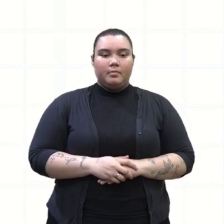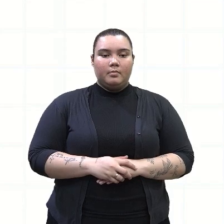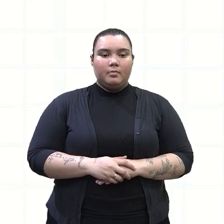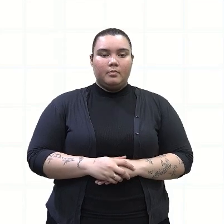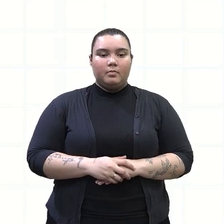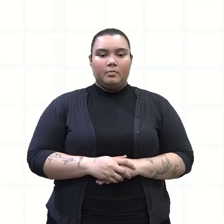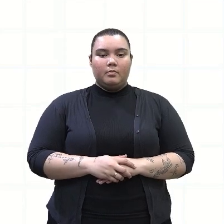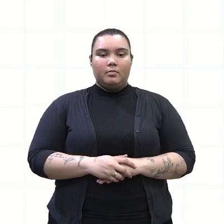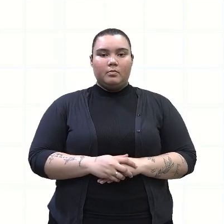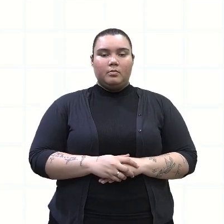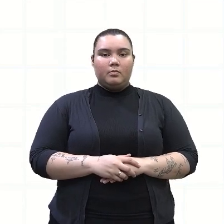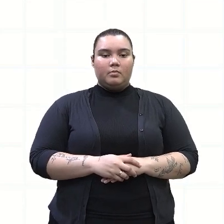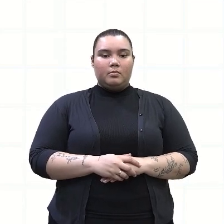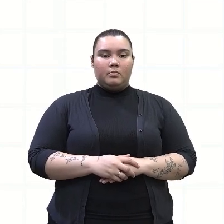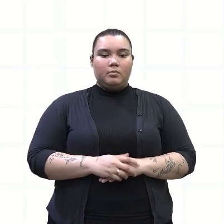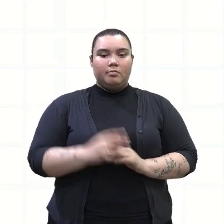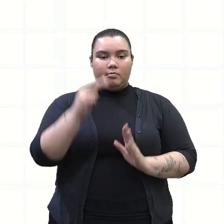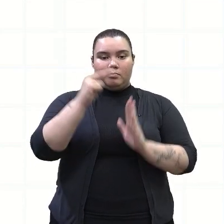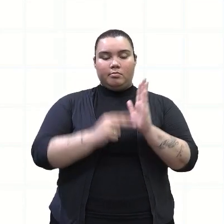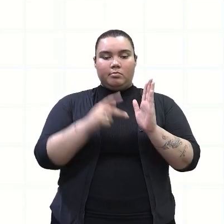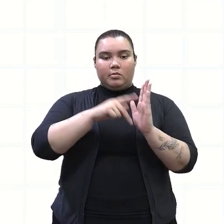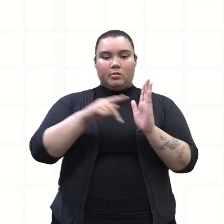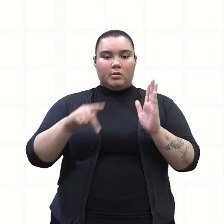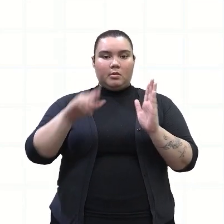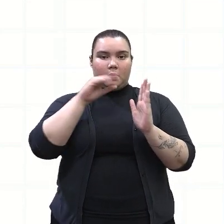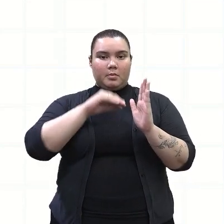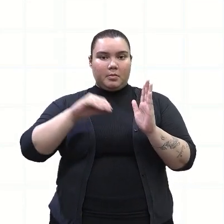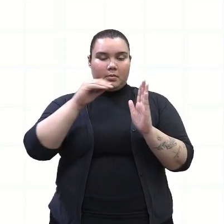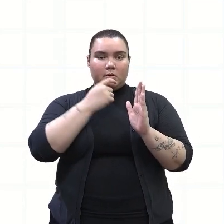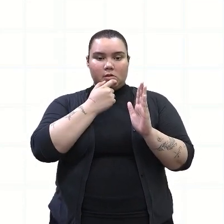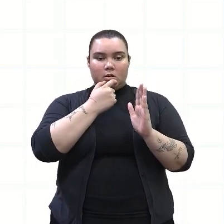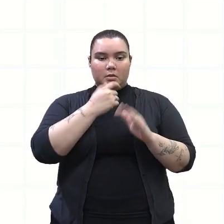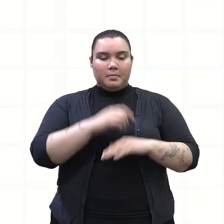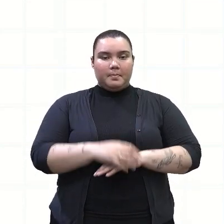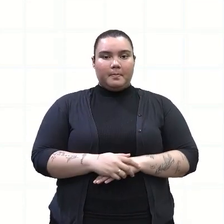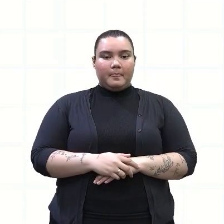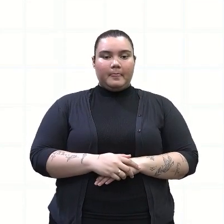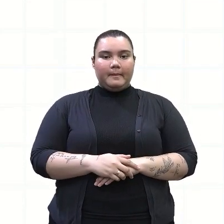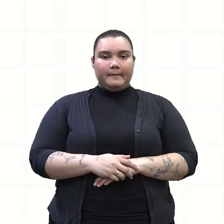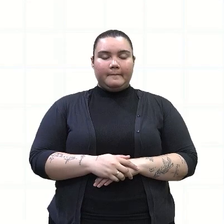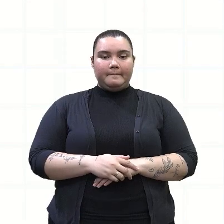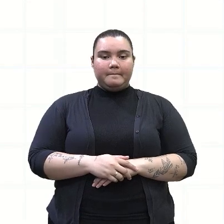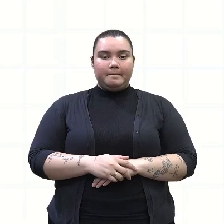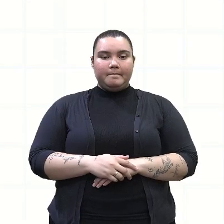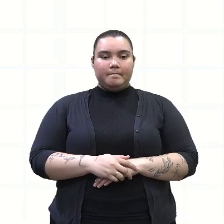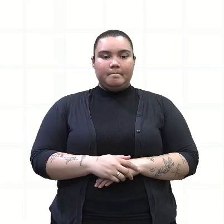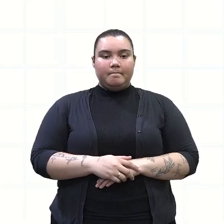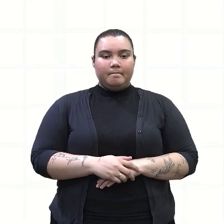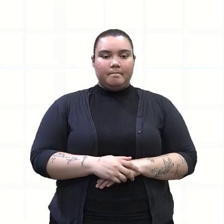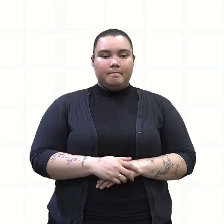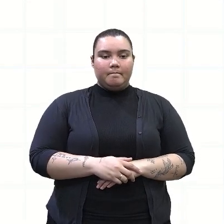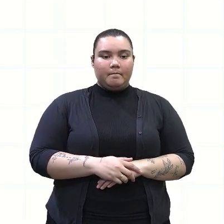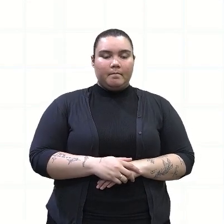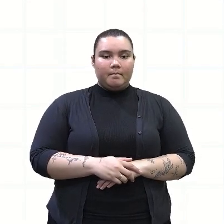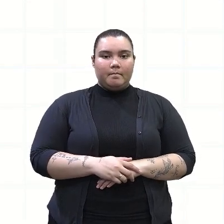aqui comigo, né? Tommy, the tallest steer, ok? Diz o seguinte.